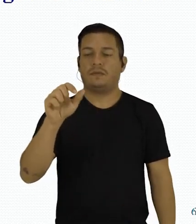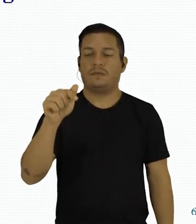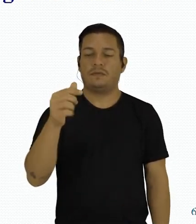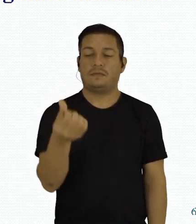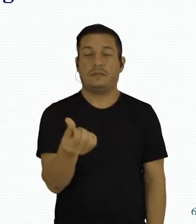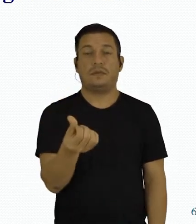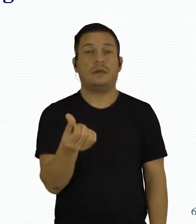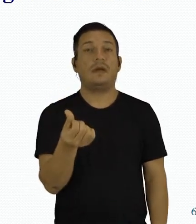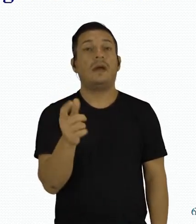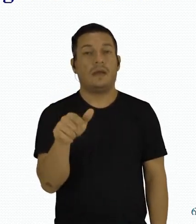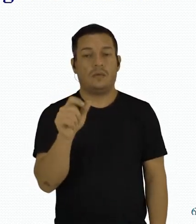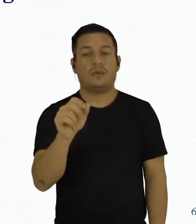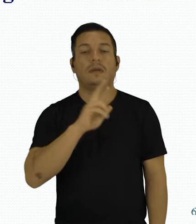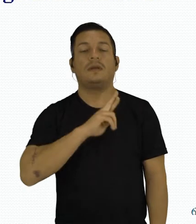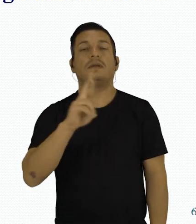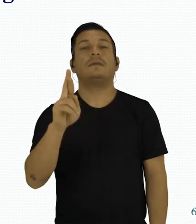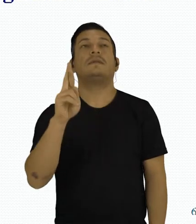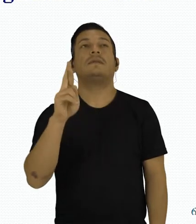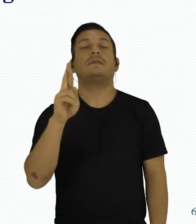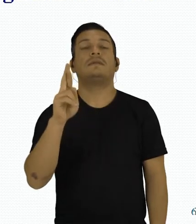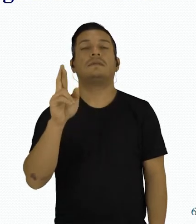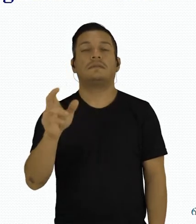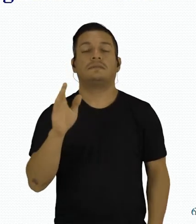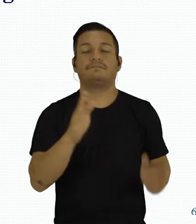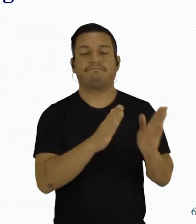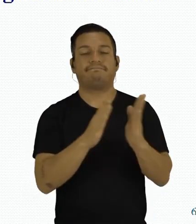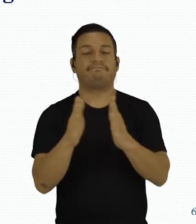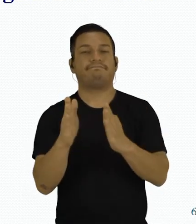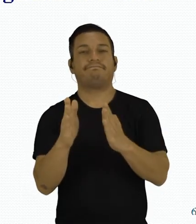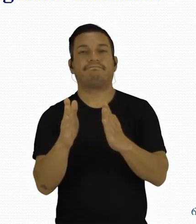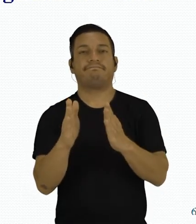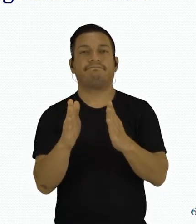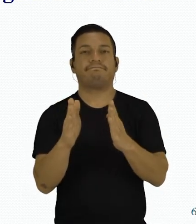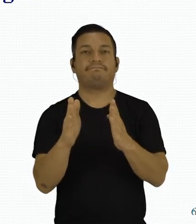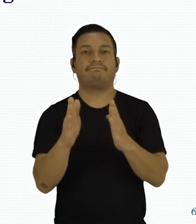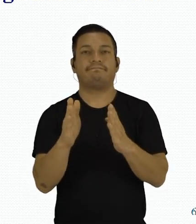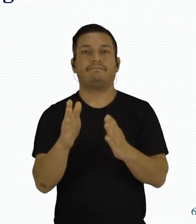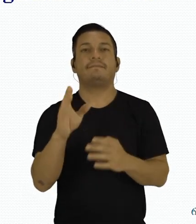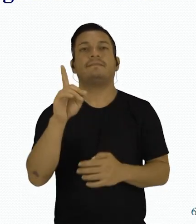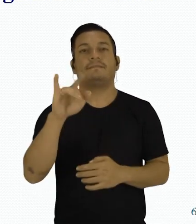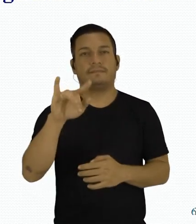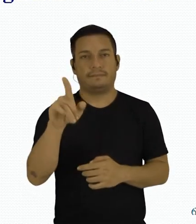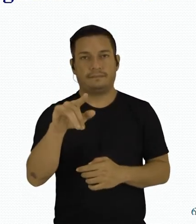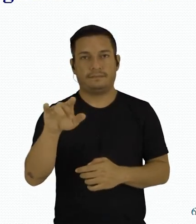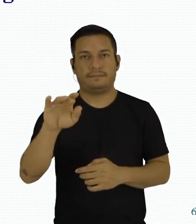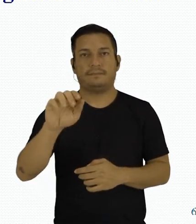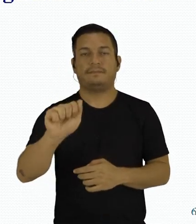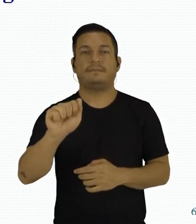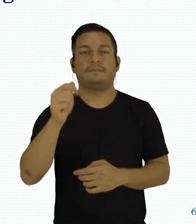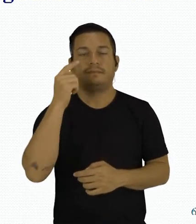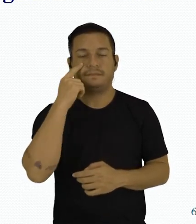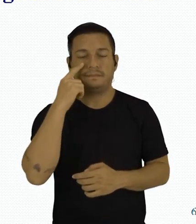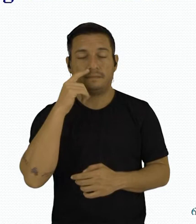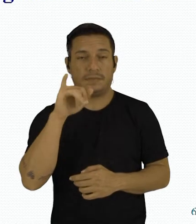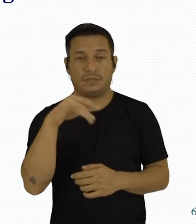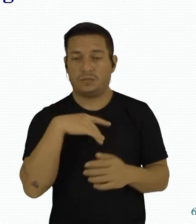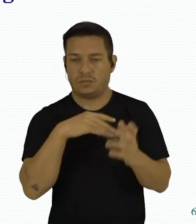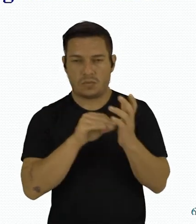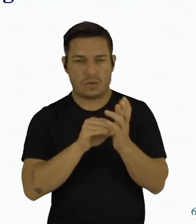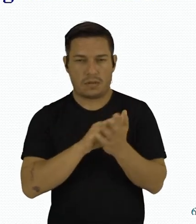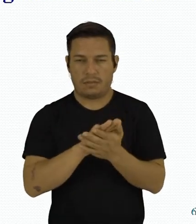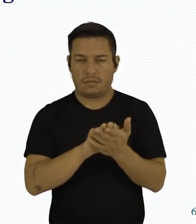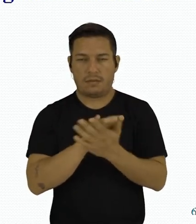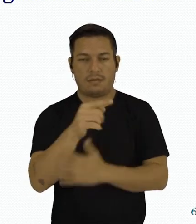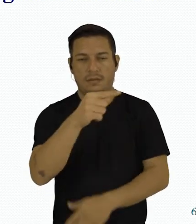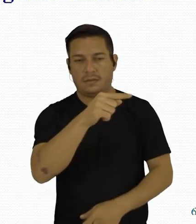9876, no caso, representa, né, o período dessa dízima periódica. Repare que se eu não colocar essa